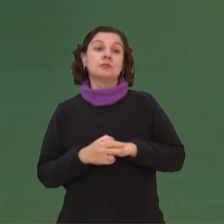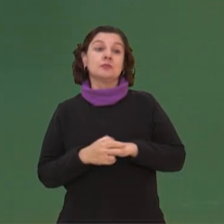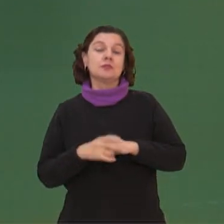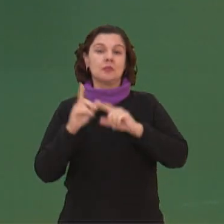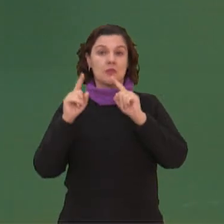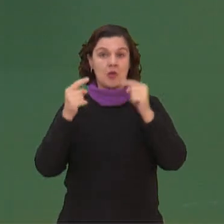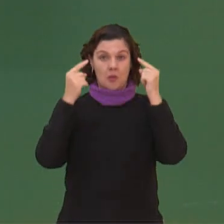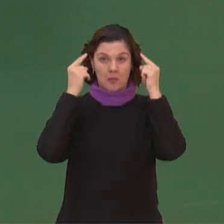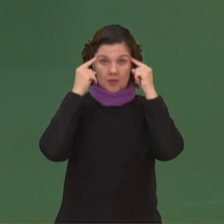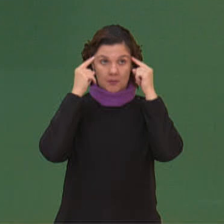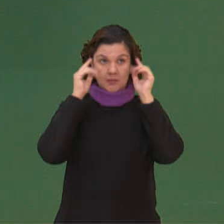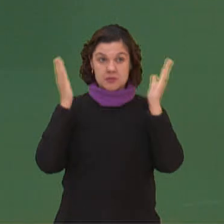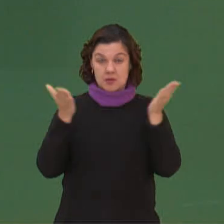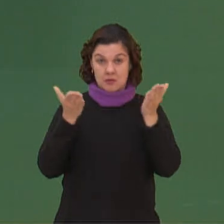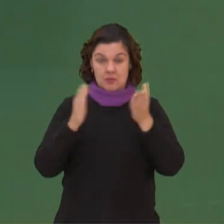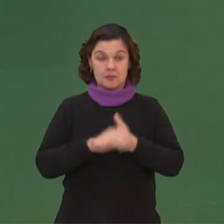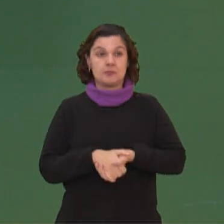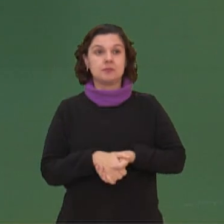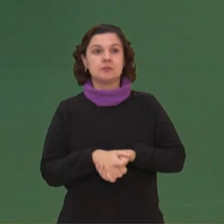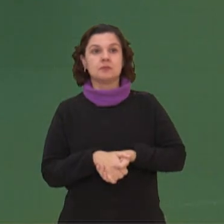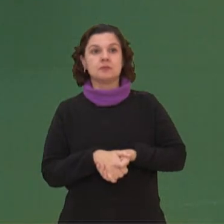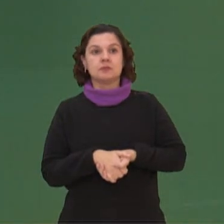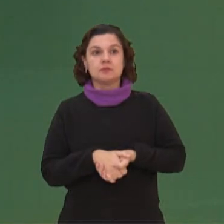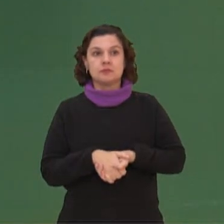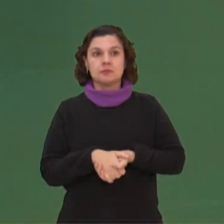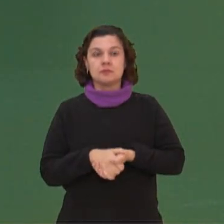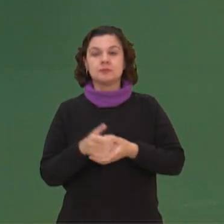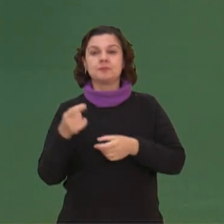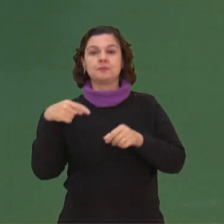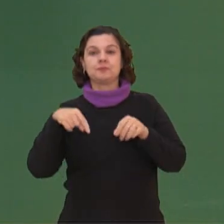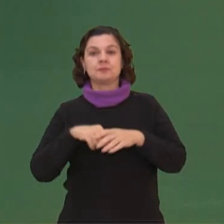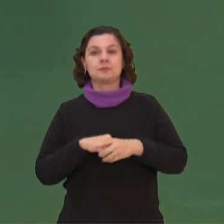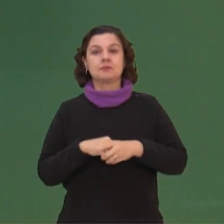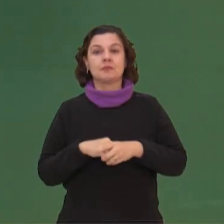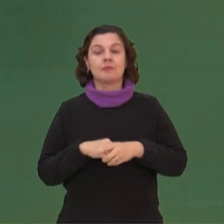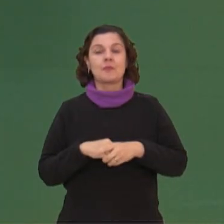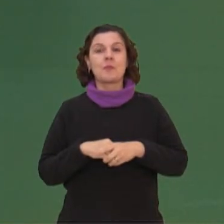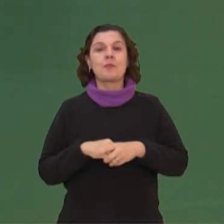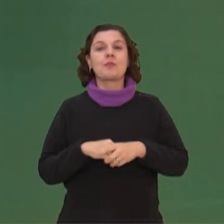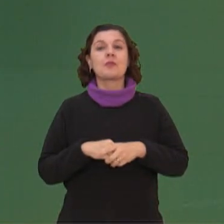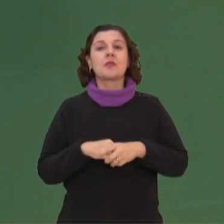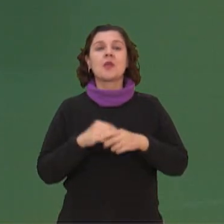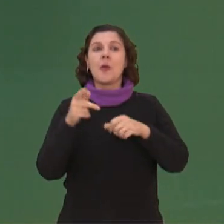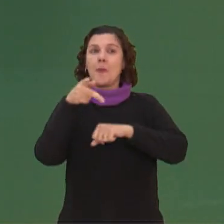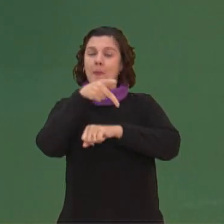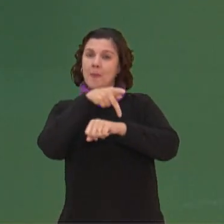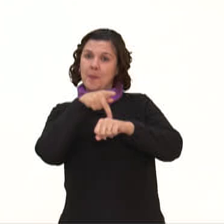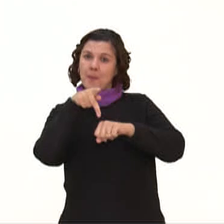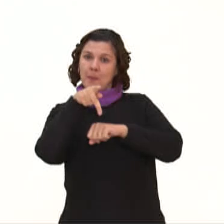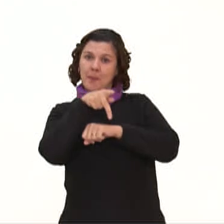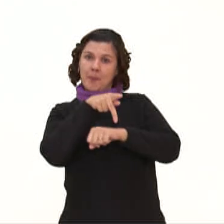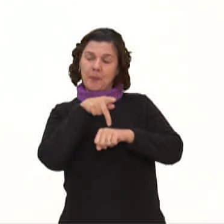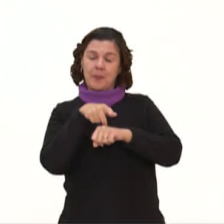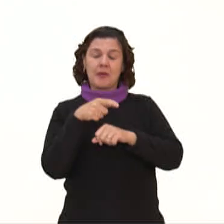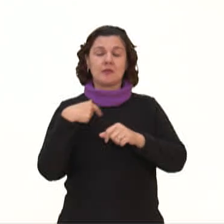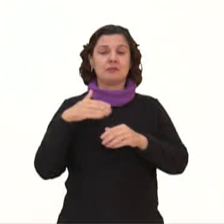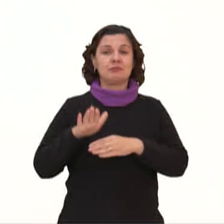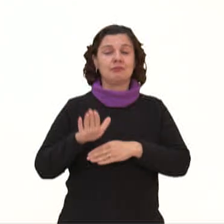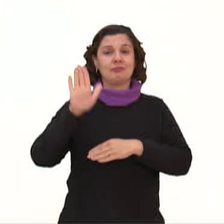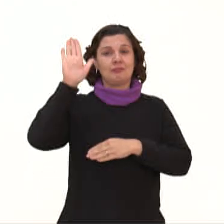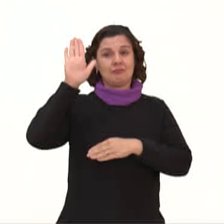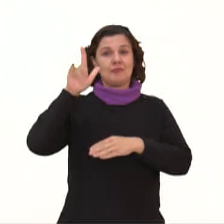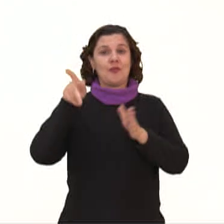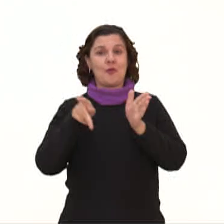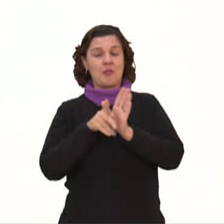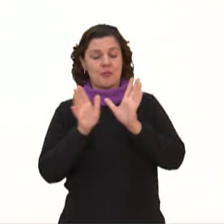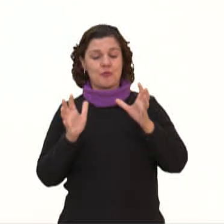Para a gente pensar agora, isso é muito importante. Vamos lá. Um país que se candidate a